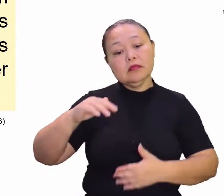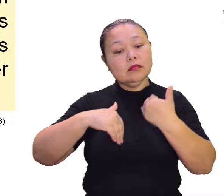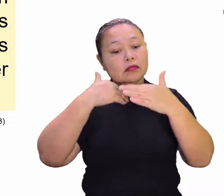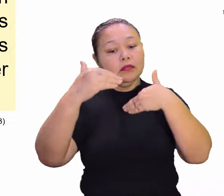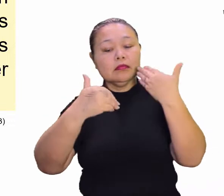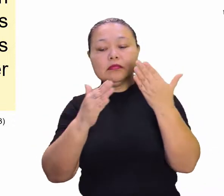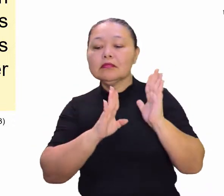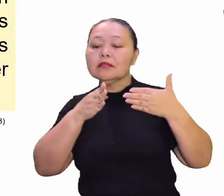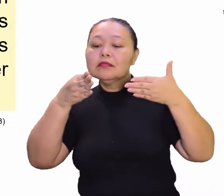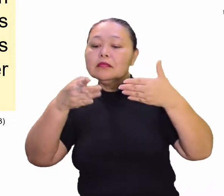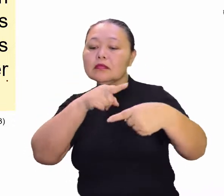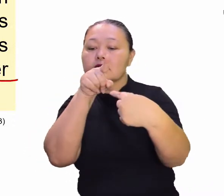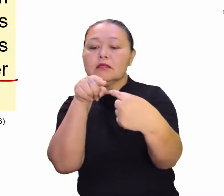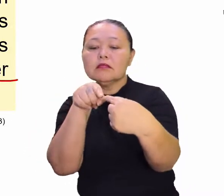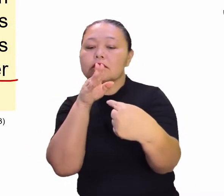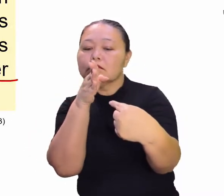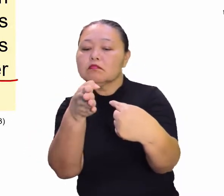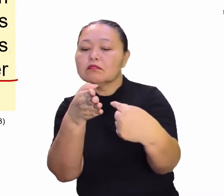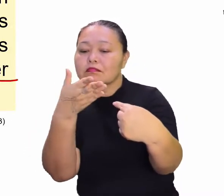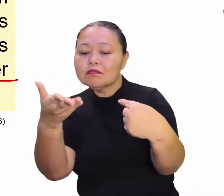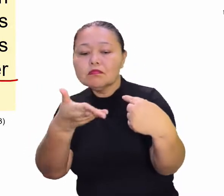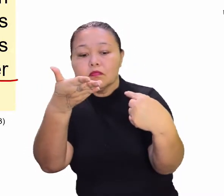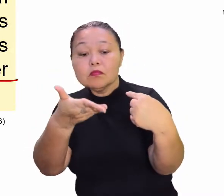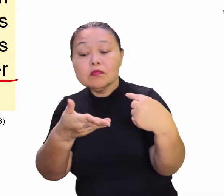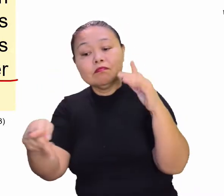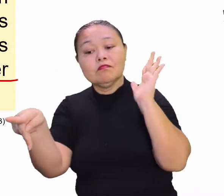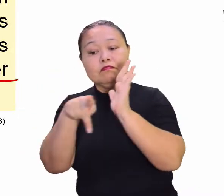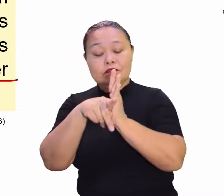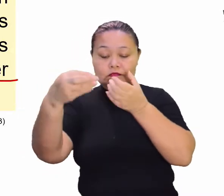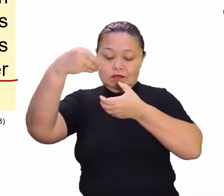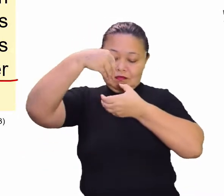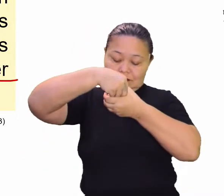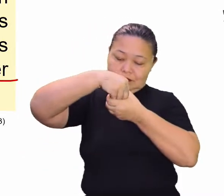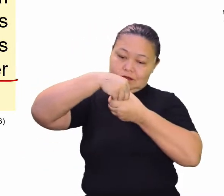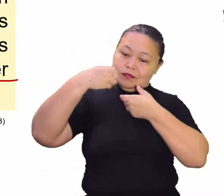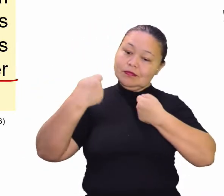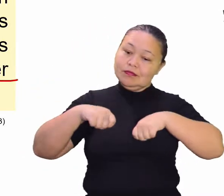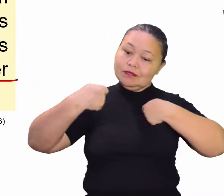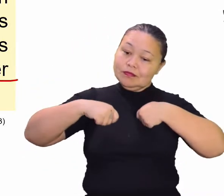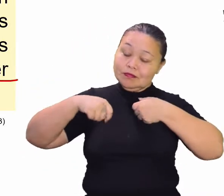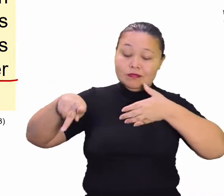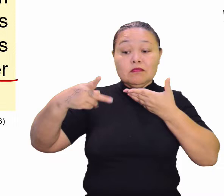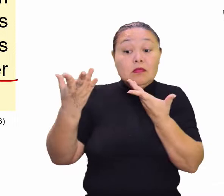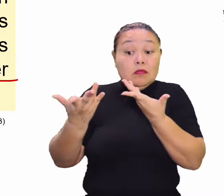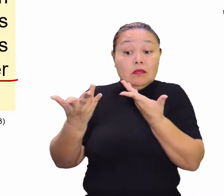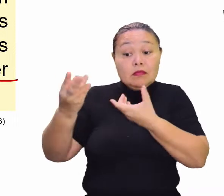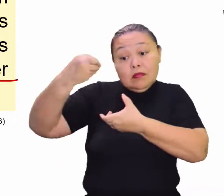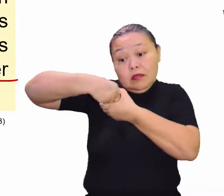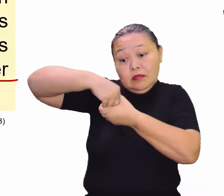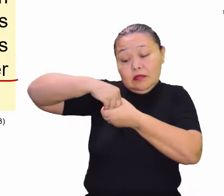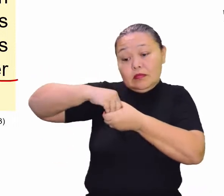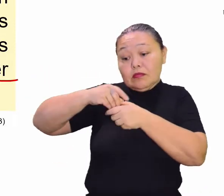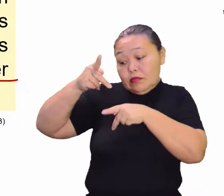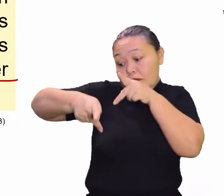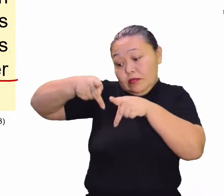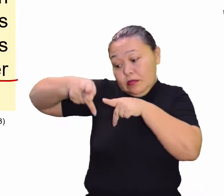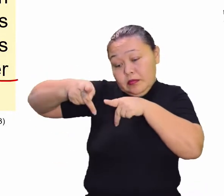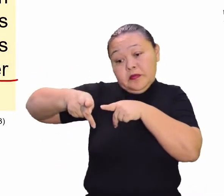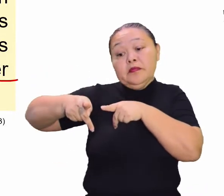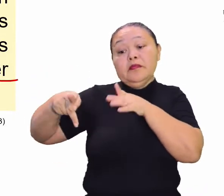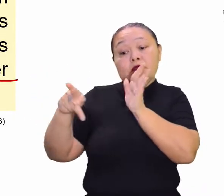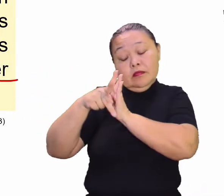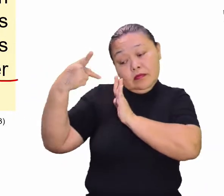atividades destinadas a atender suas necessidades internas.